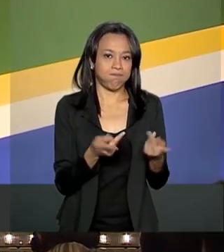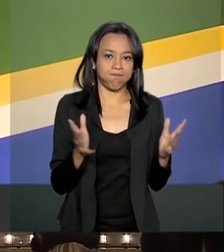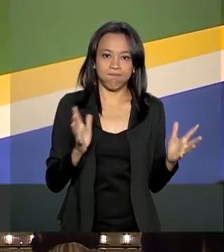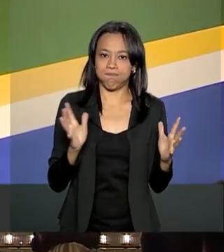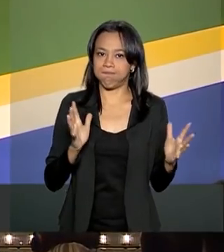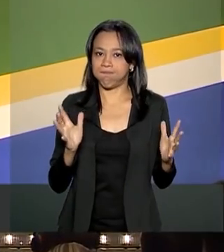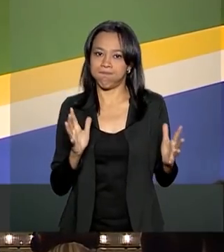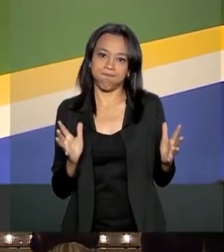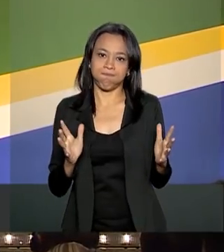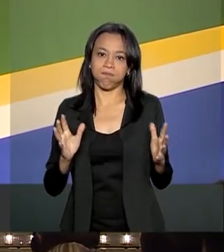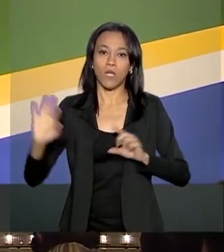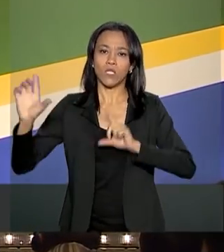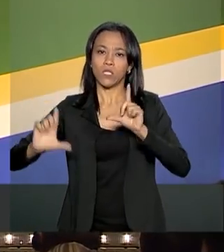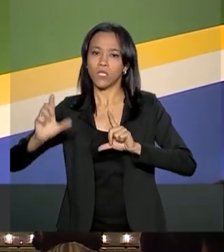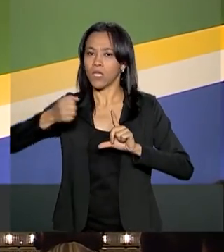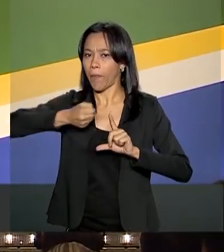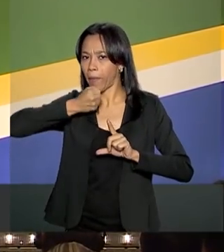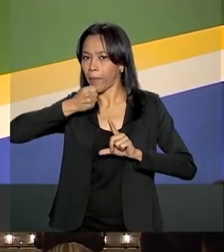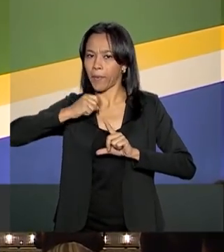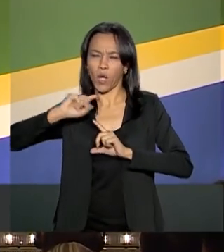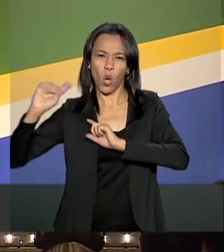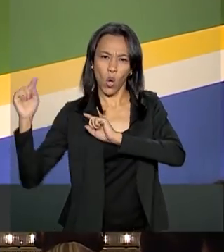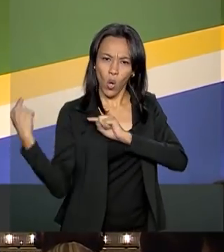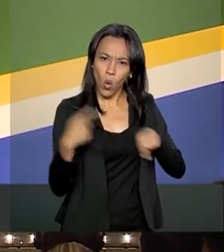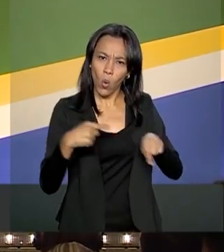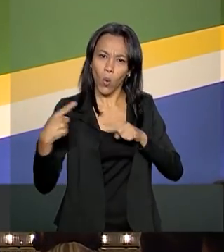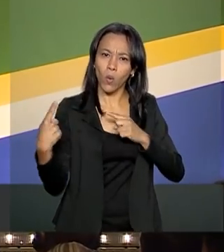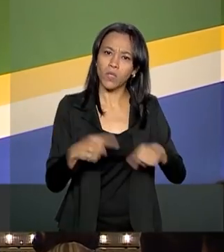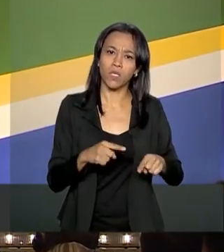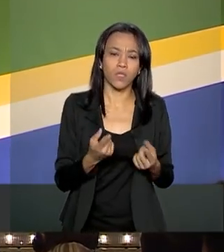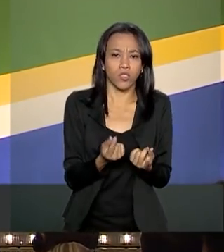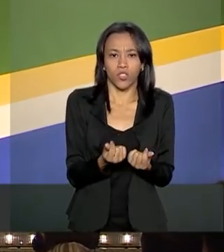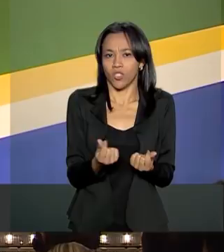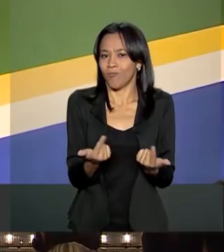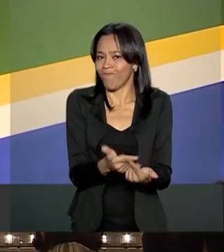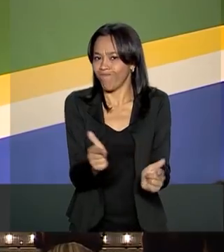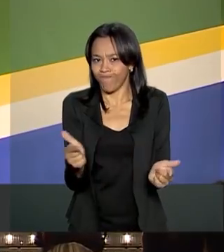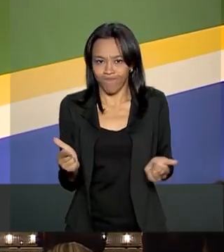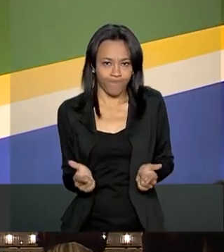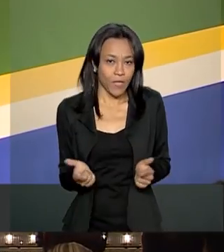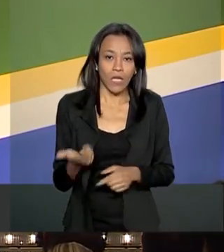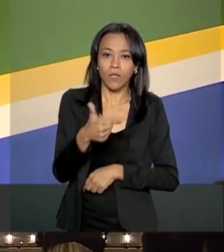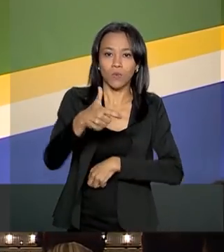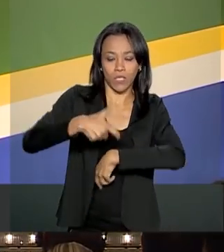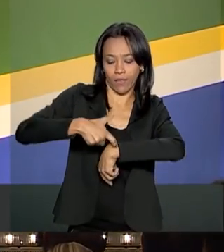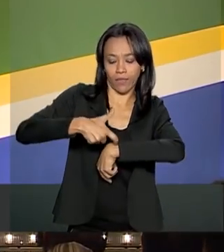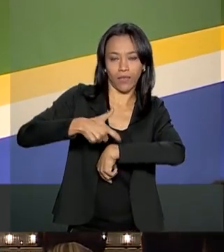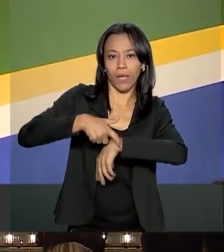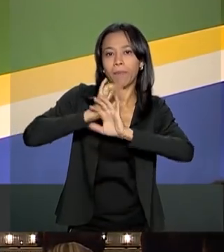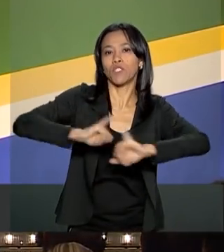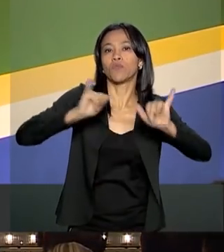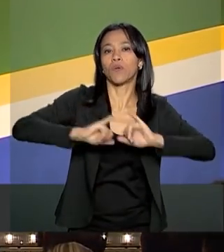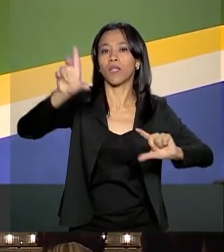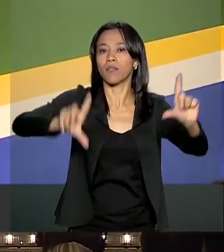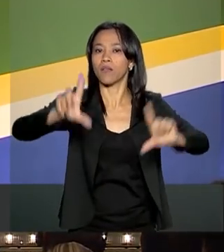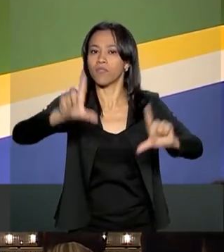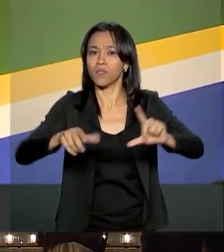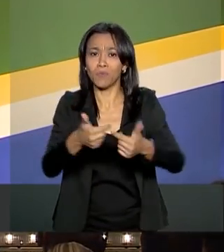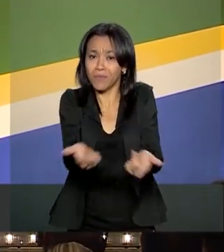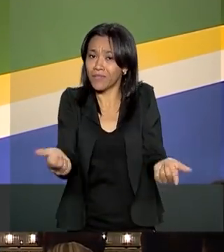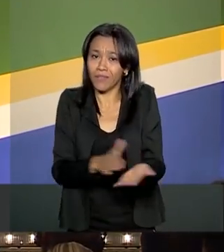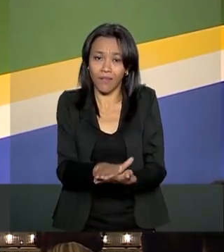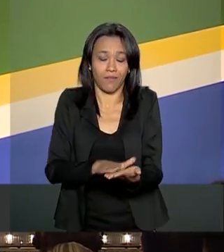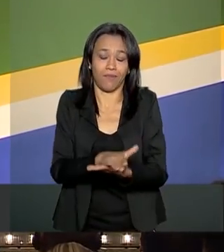Grande imprensa contra, sem recurso, sem tempo para fazer propaganda em televisão, sem